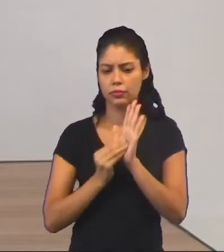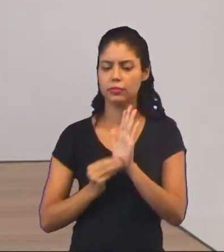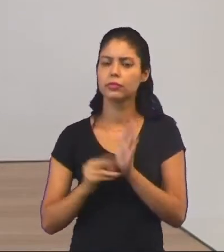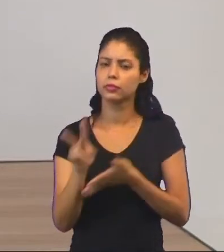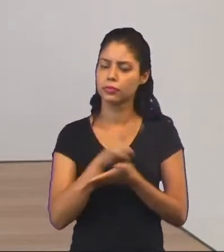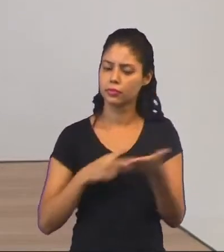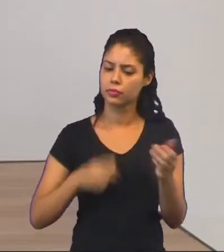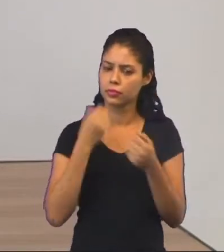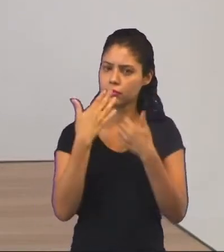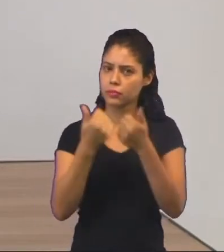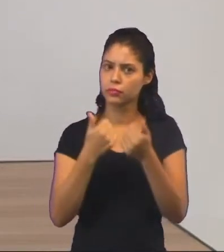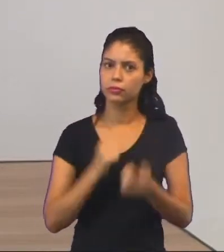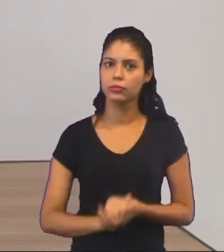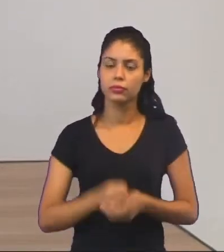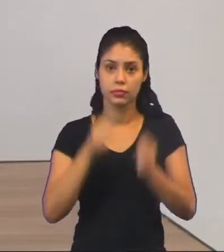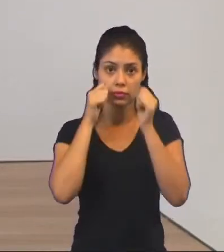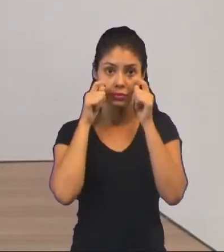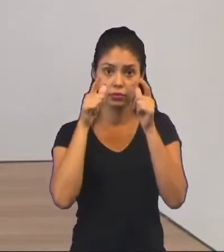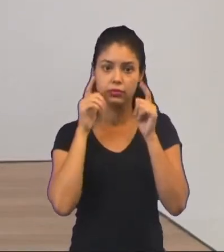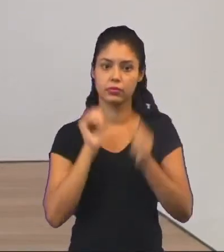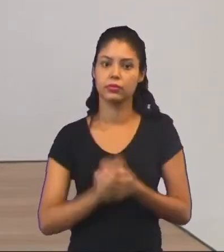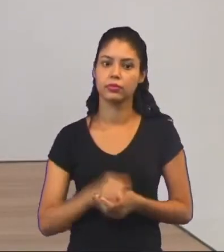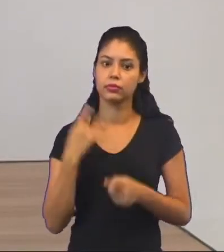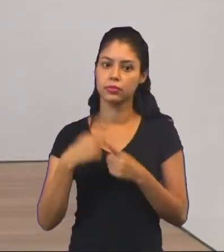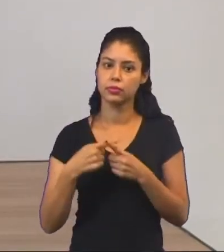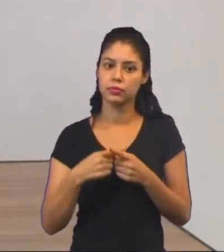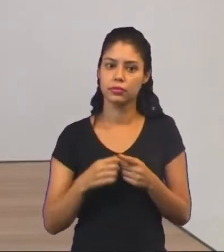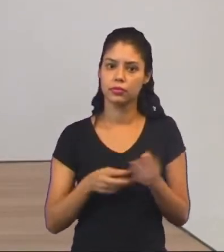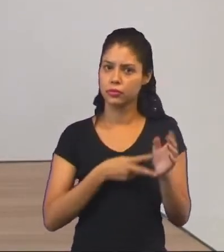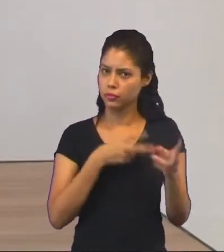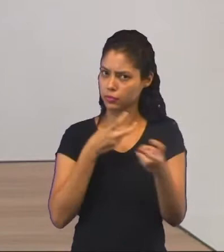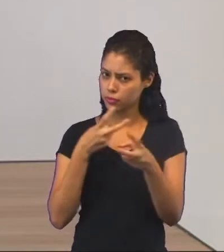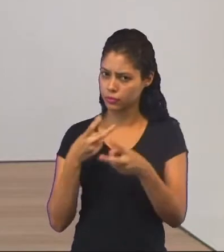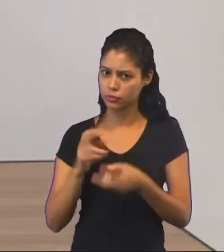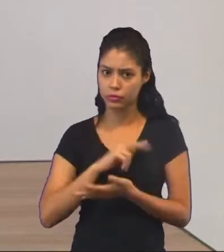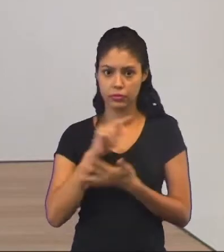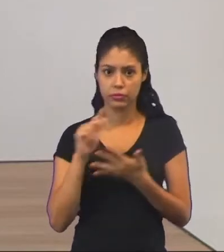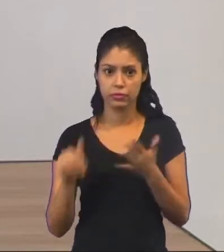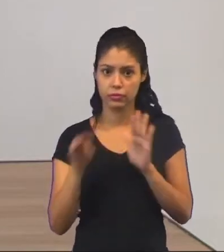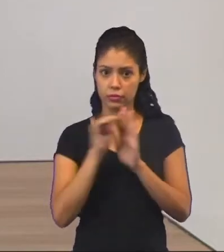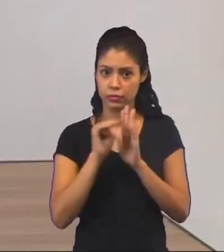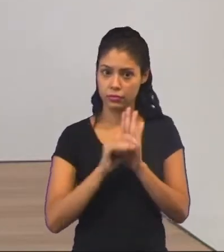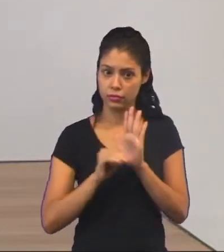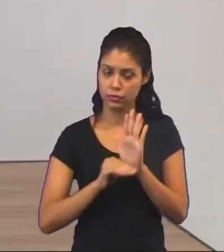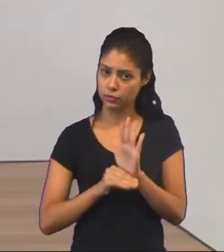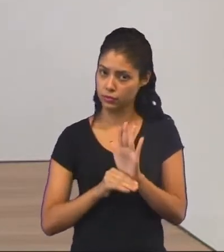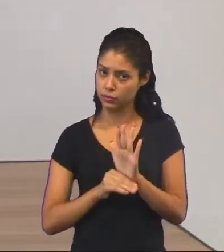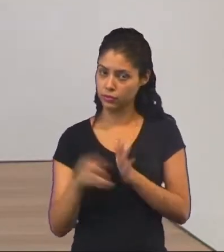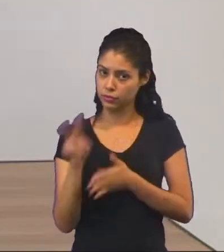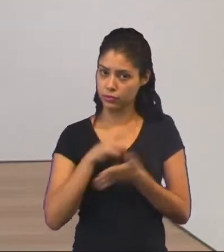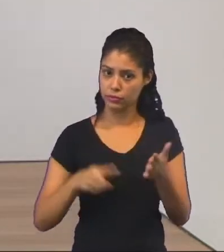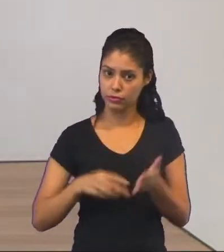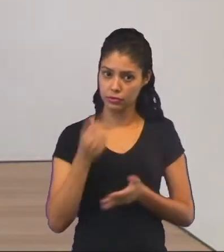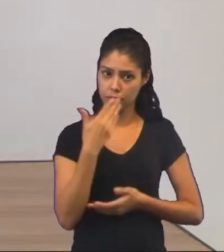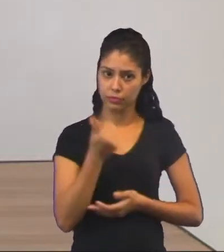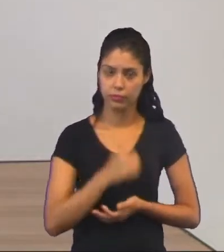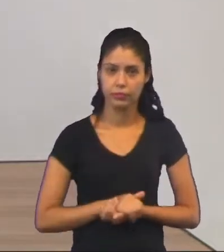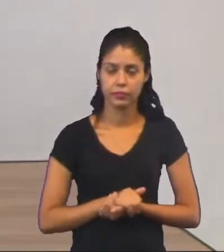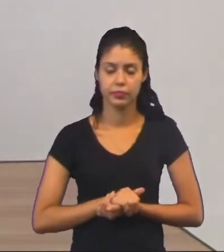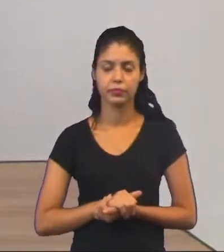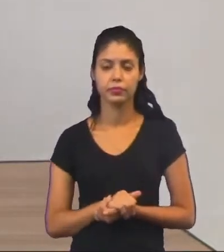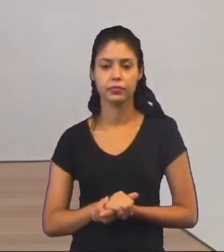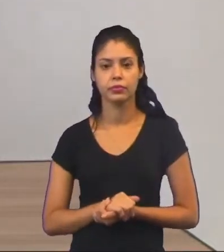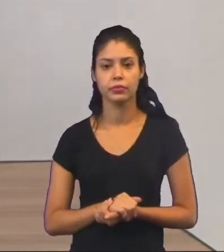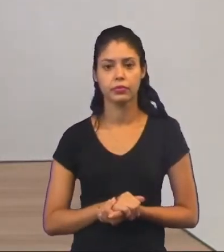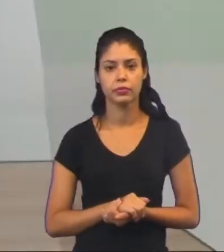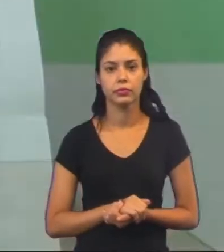junto comigo, tudo bem? E fiquem atentos porque nós vamos explorar várias partes dessa leitura, tudo bem? Então vamos